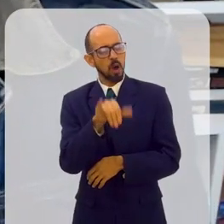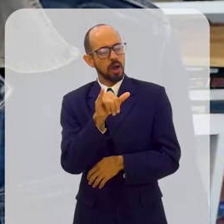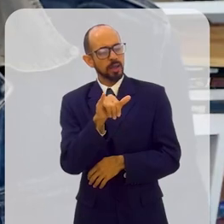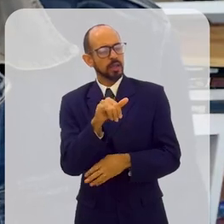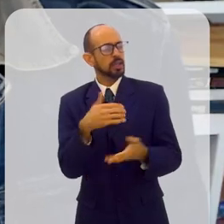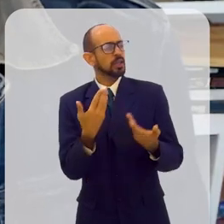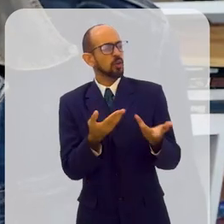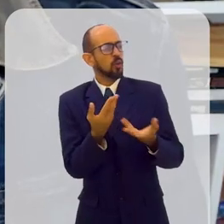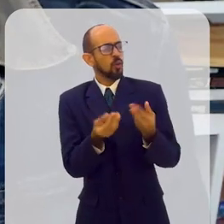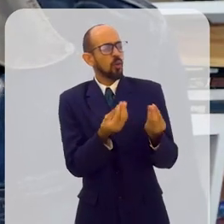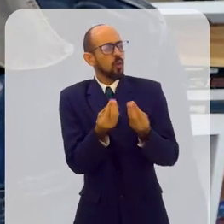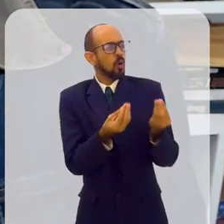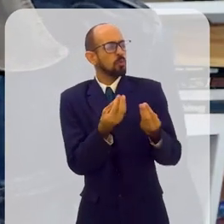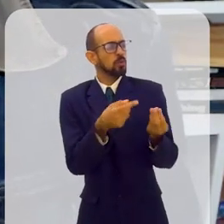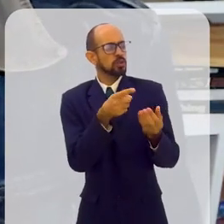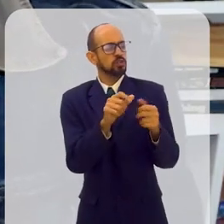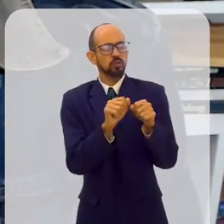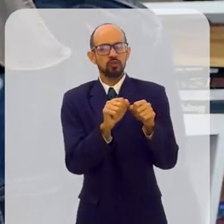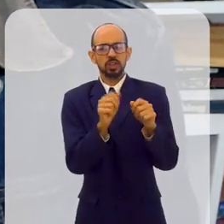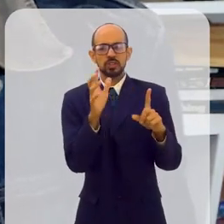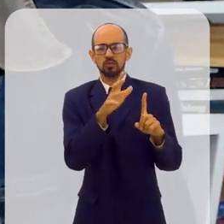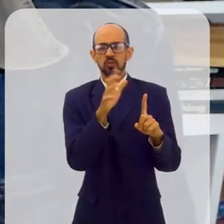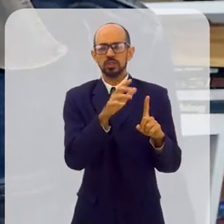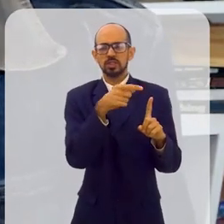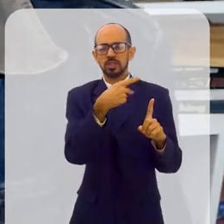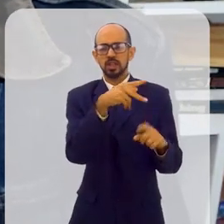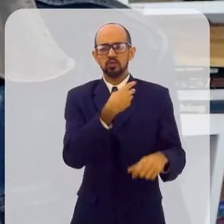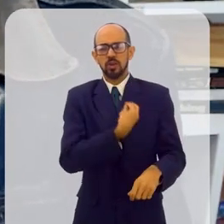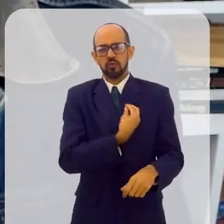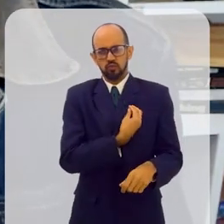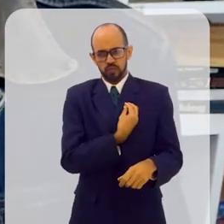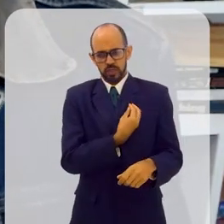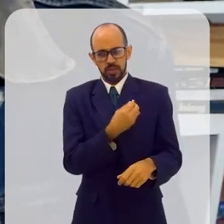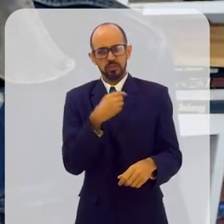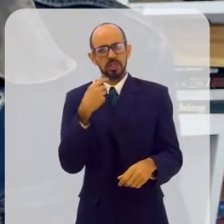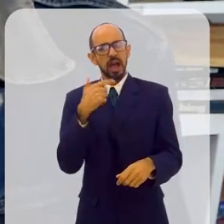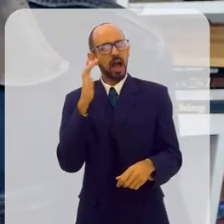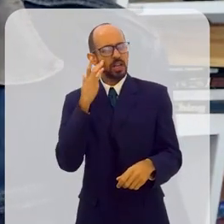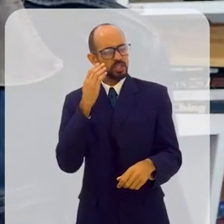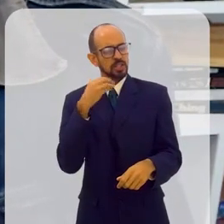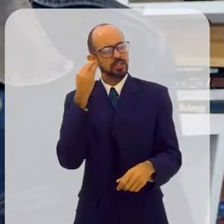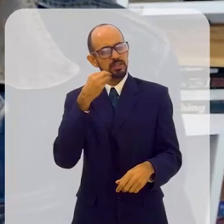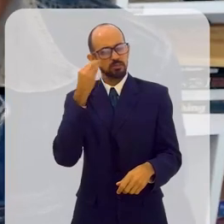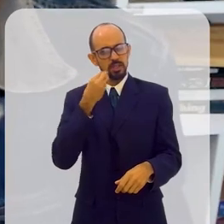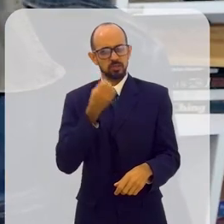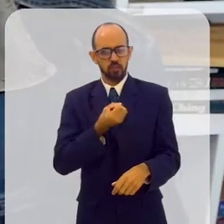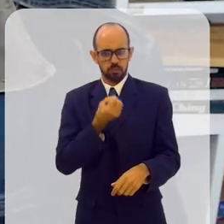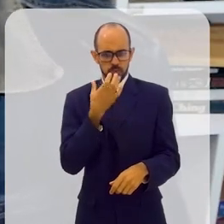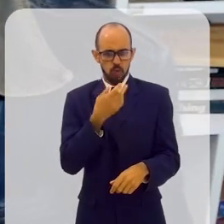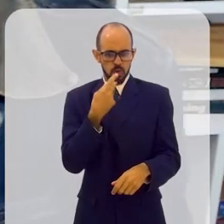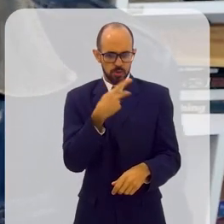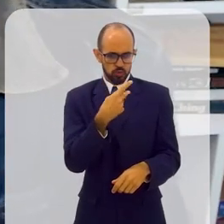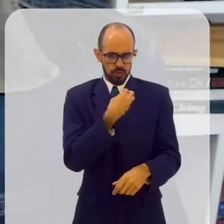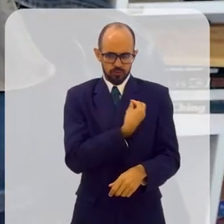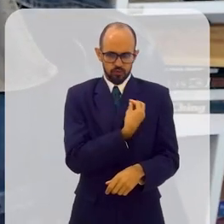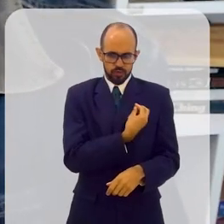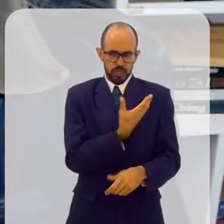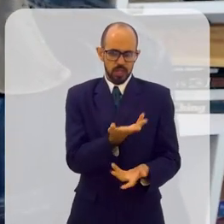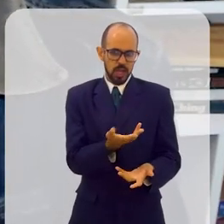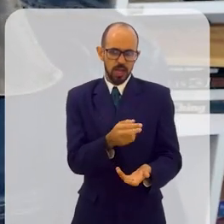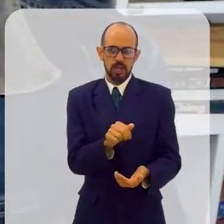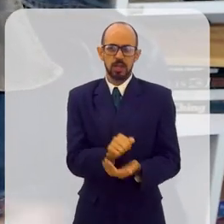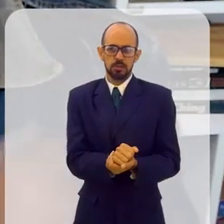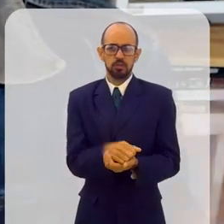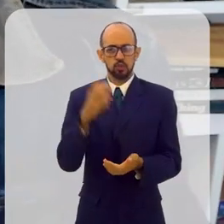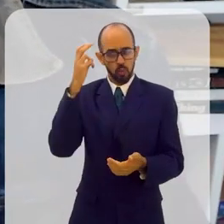que isso o influenciou, o enriqueceu, talvez, essas experiências plurais, te enriqueceram de